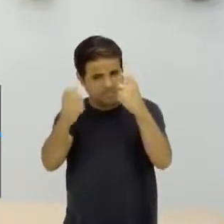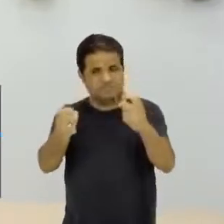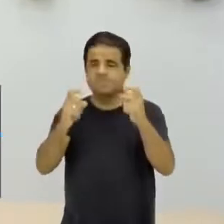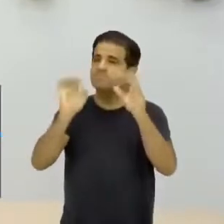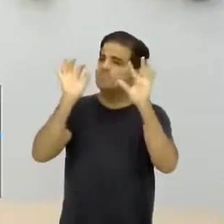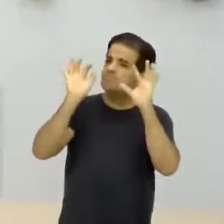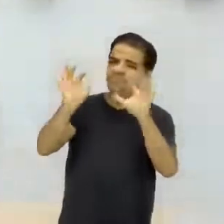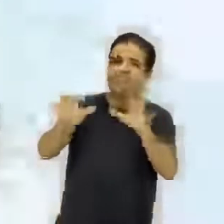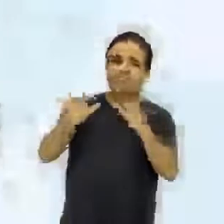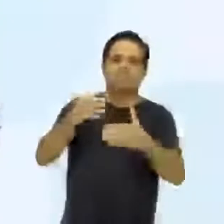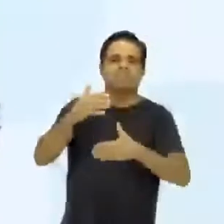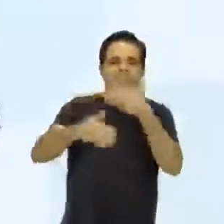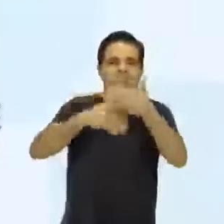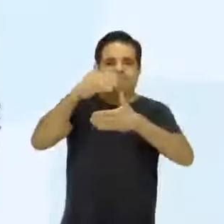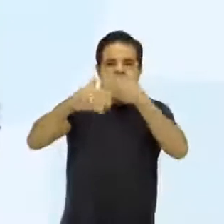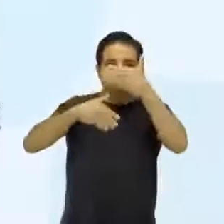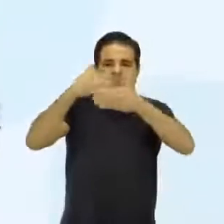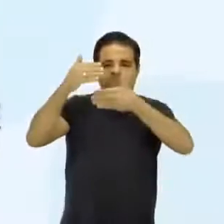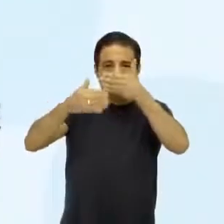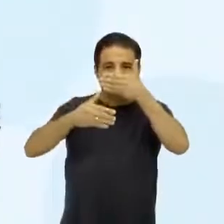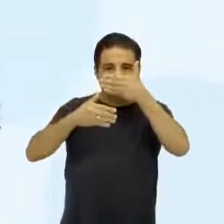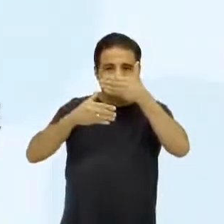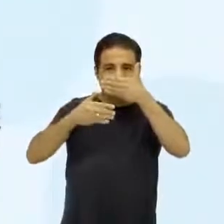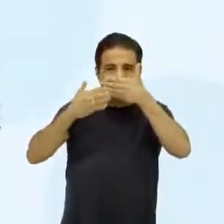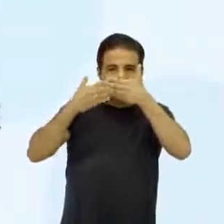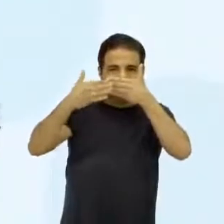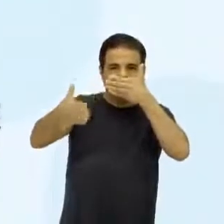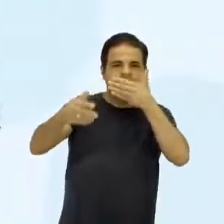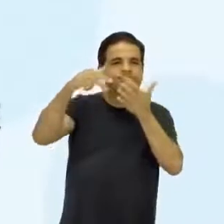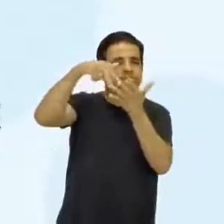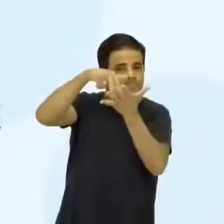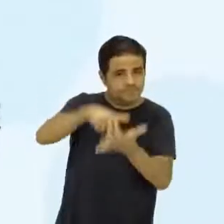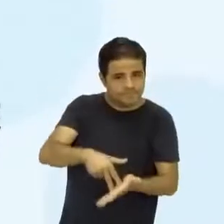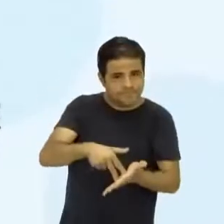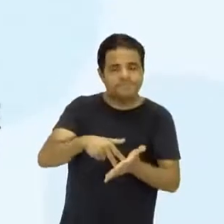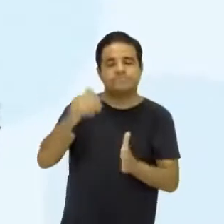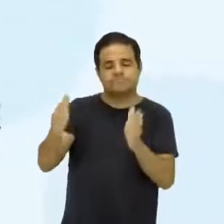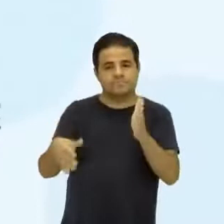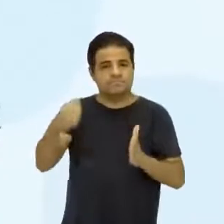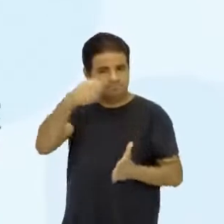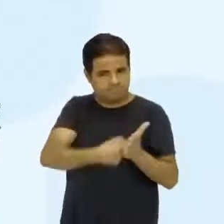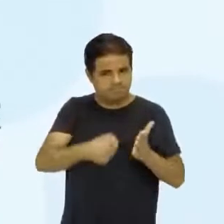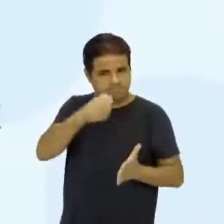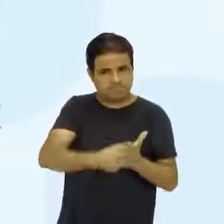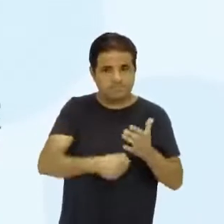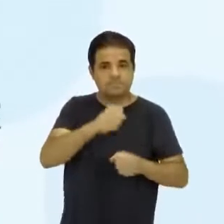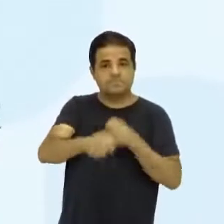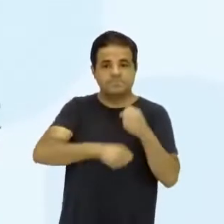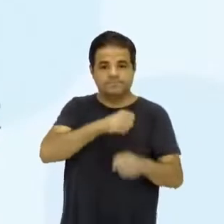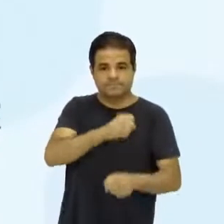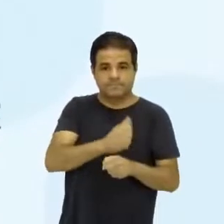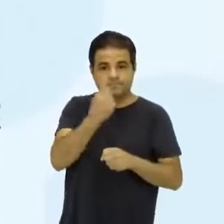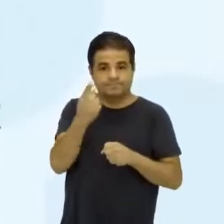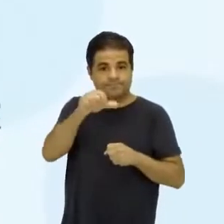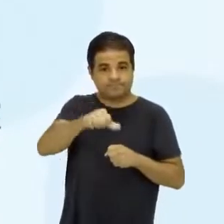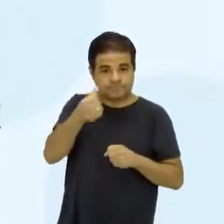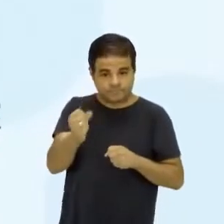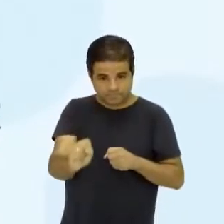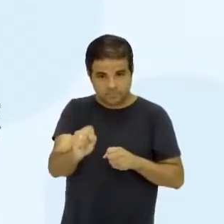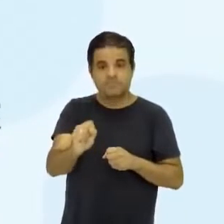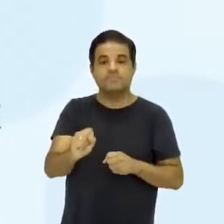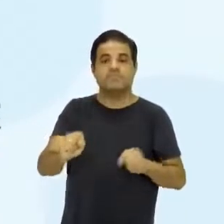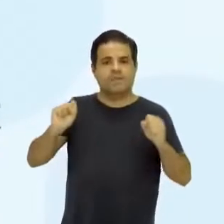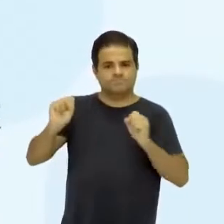eu vou colocar algumas resistências ao regime militar. Dá uma olhadinha aí na tela. Então, nós temos em 68 a passeata dos 100